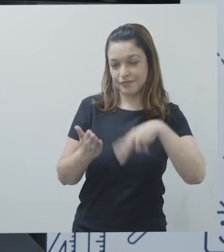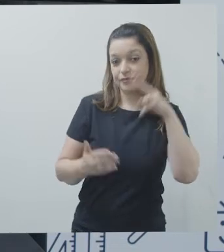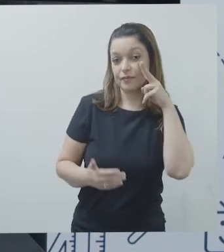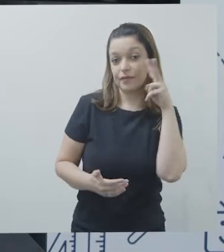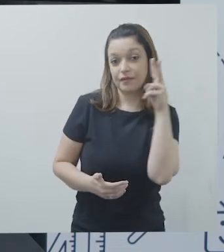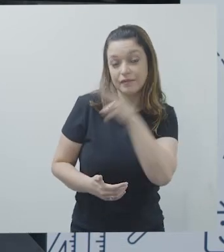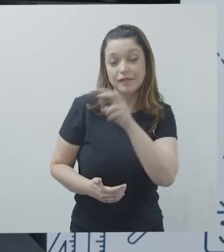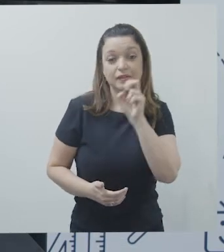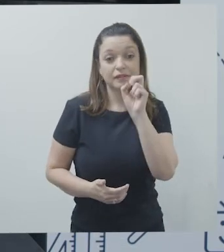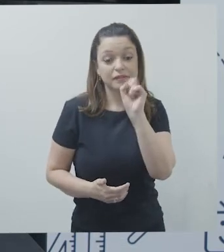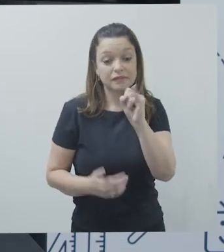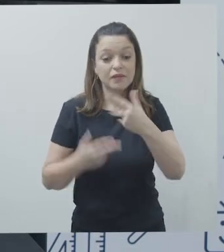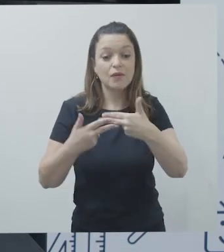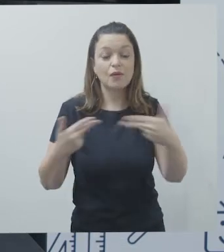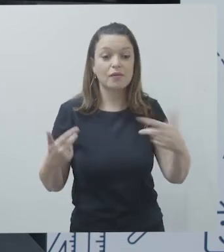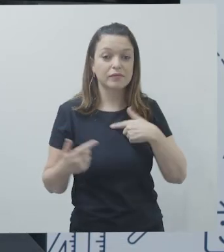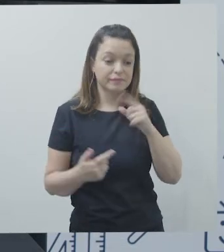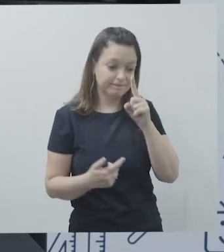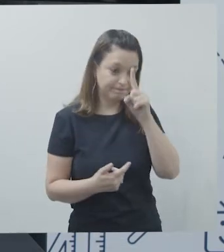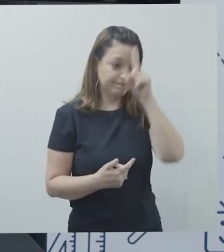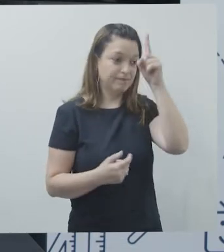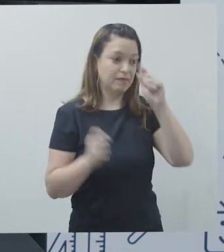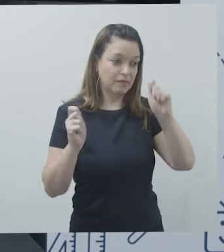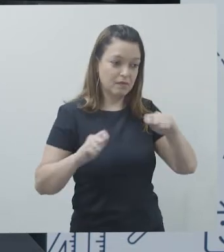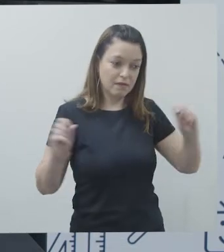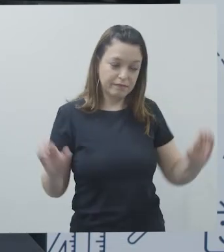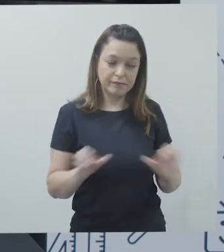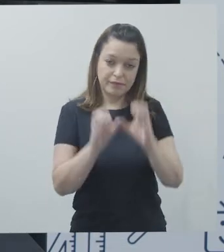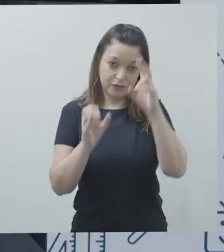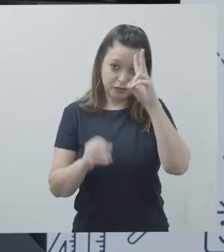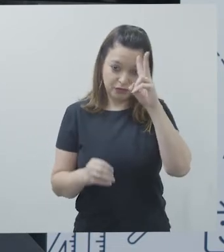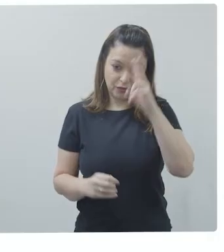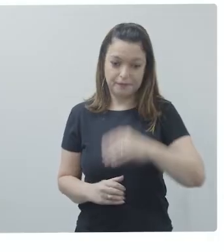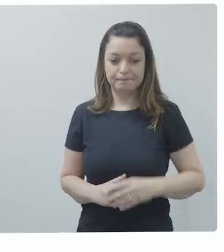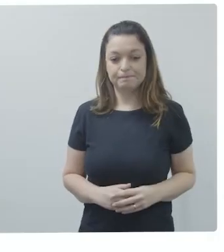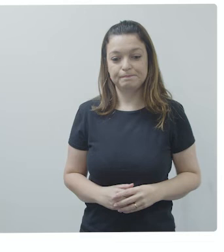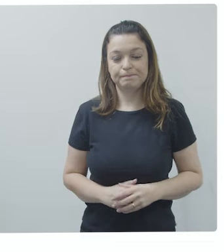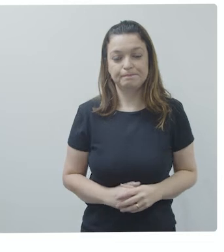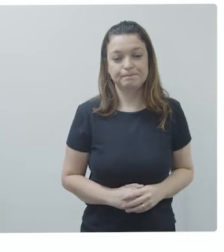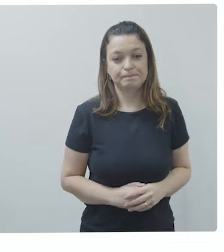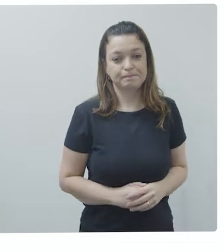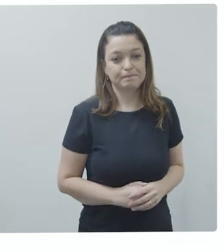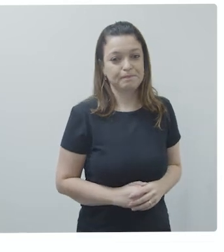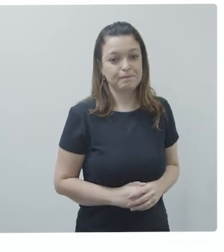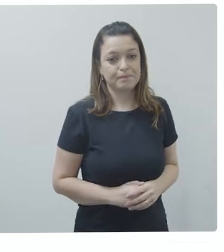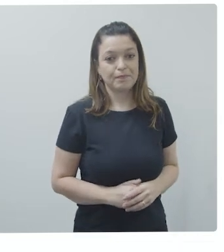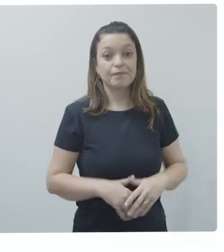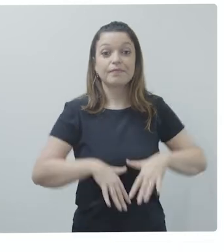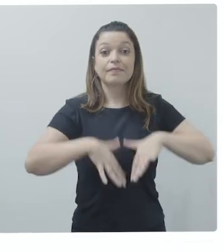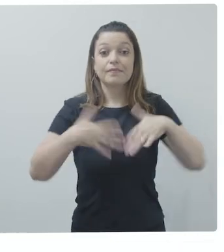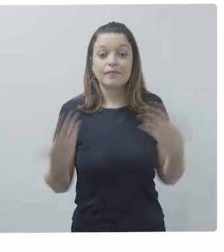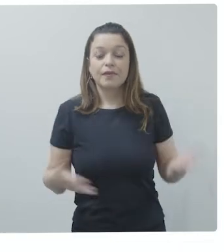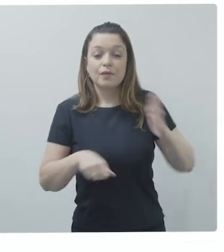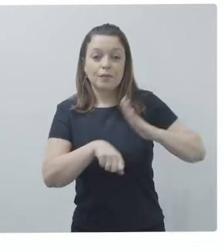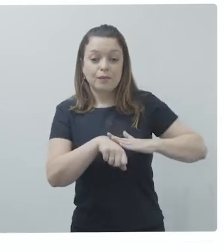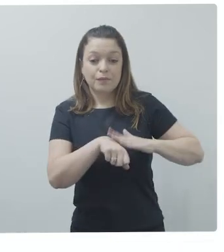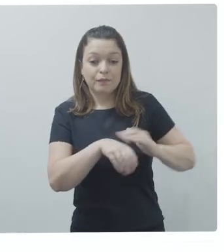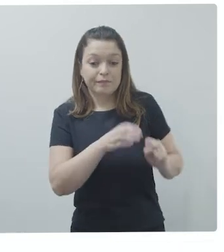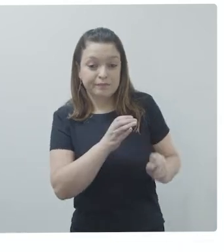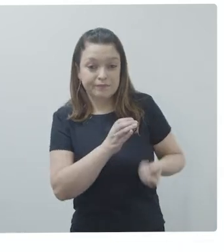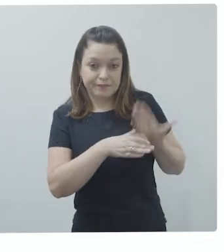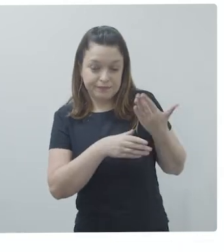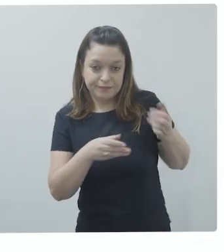você iria criar aí coincide com a história. Olha só. Chegar o momento da criação.